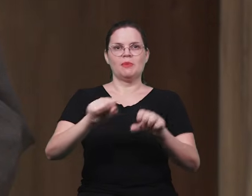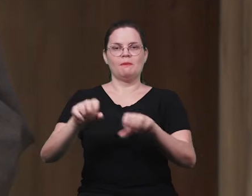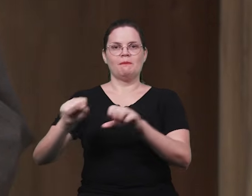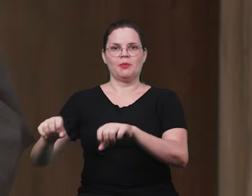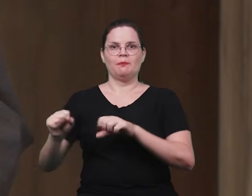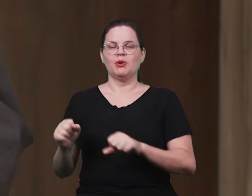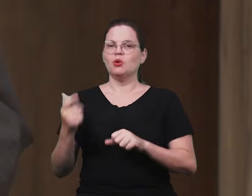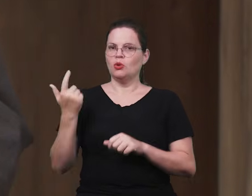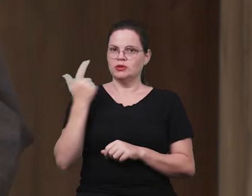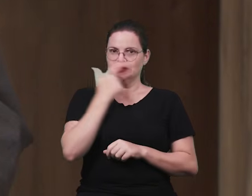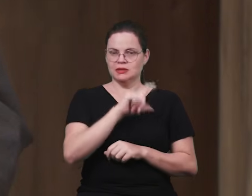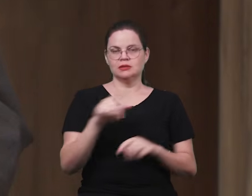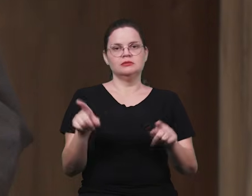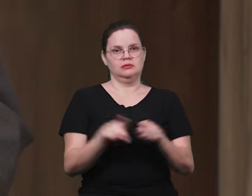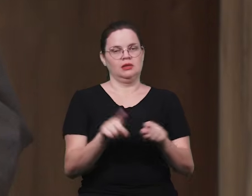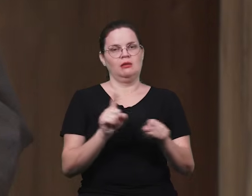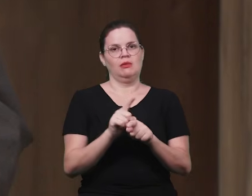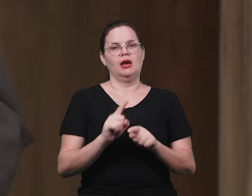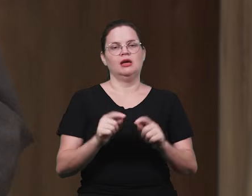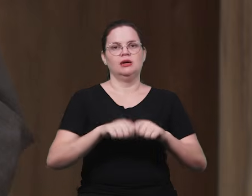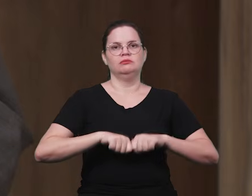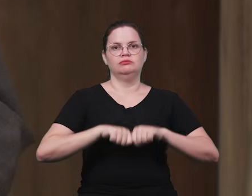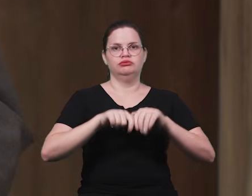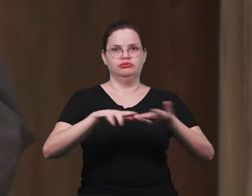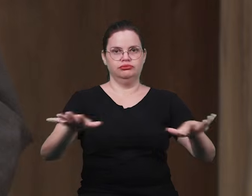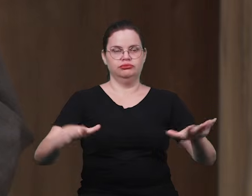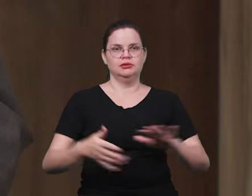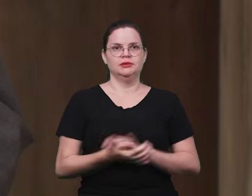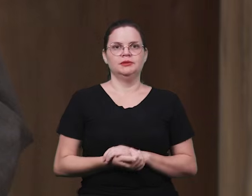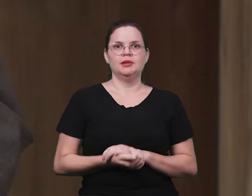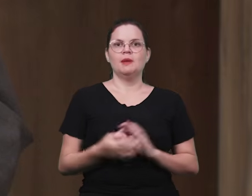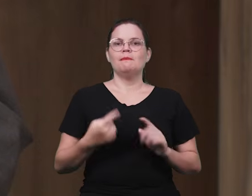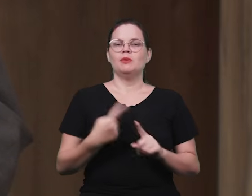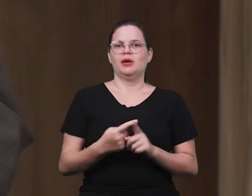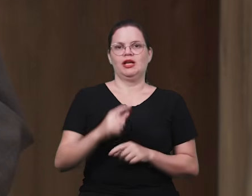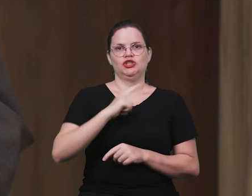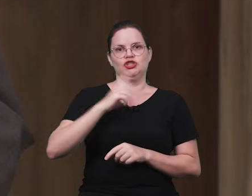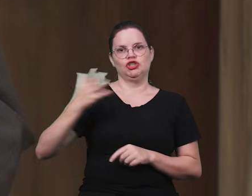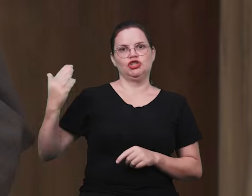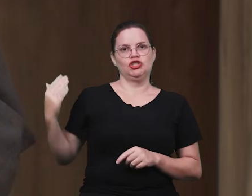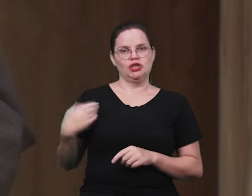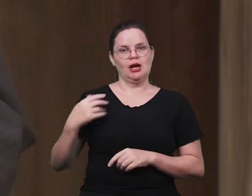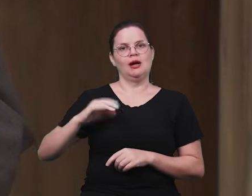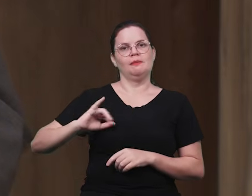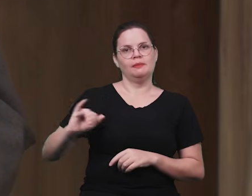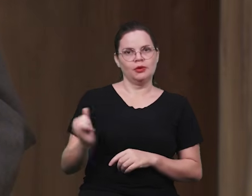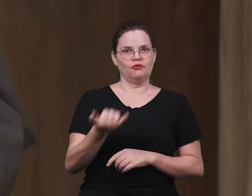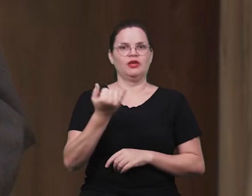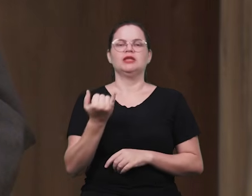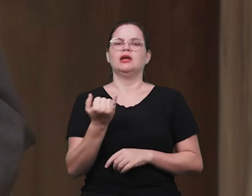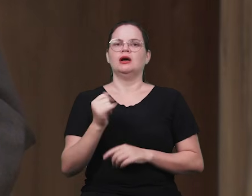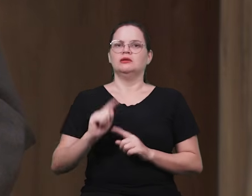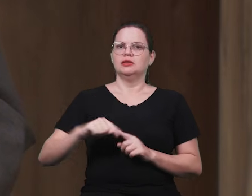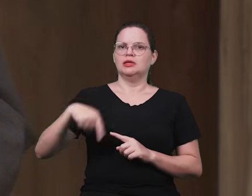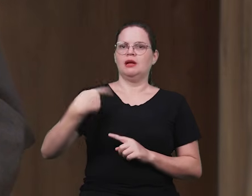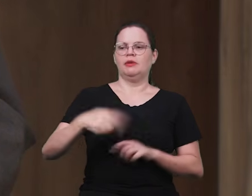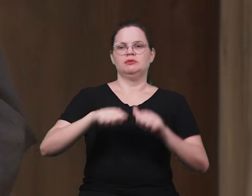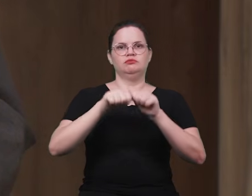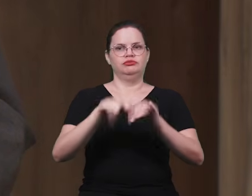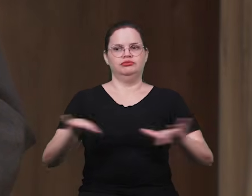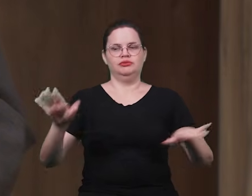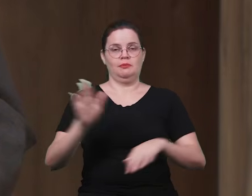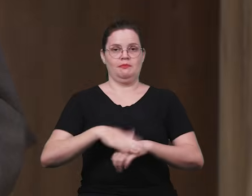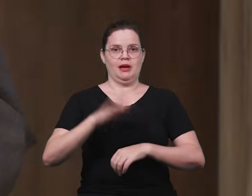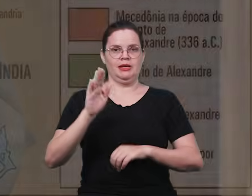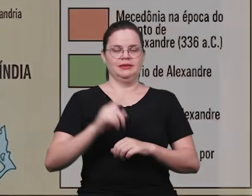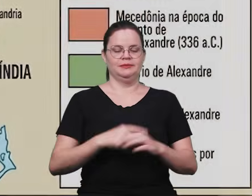eles conquistaram e ainda expandiram, aproveitando o que já estava criado, né? E em seguida, o